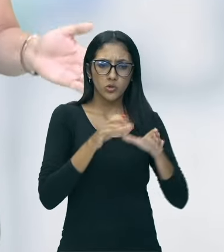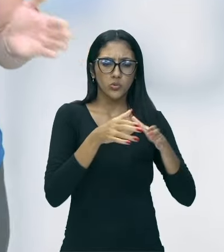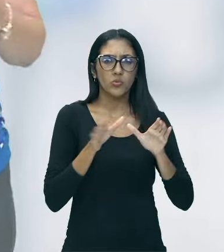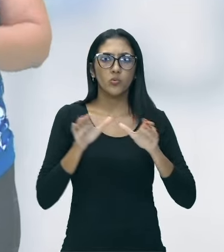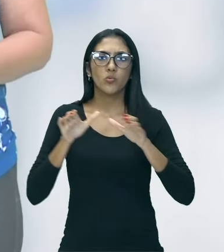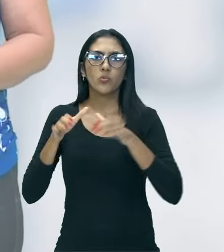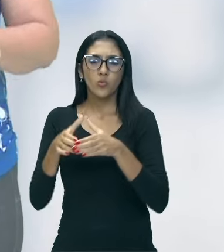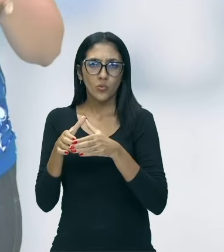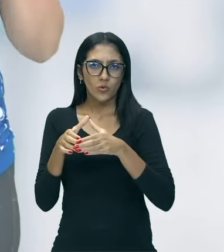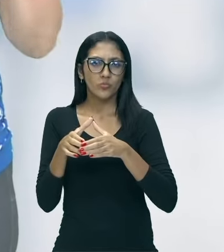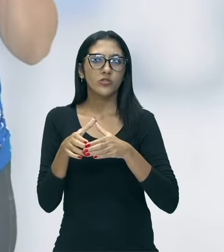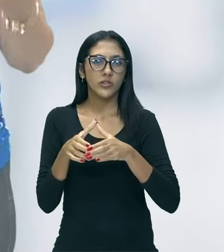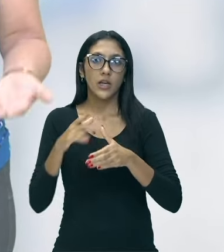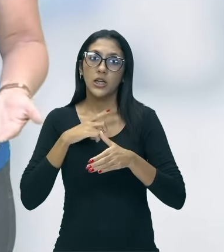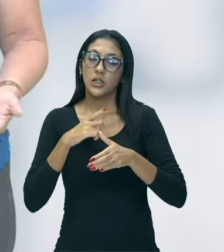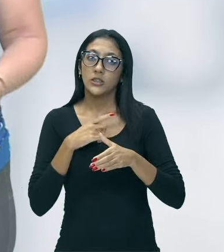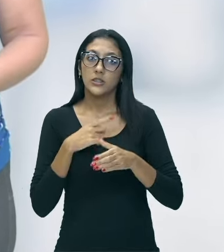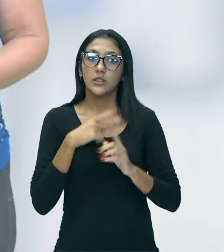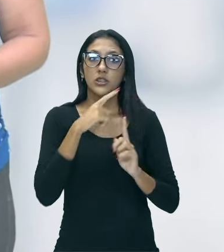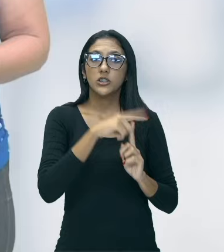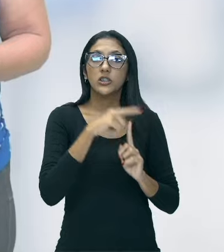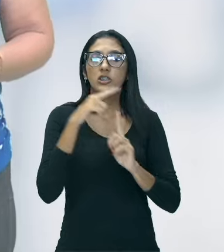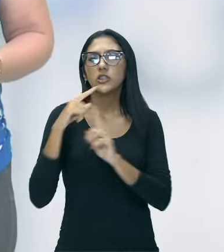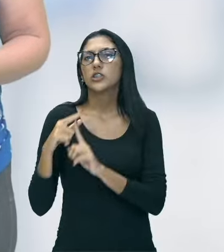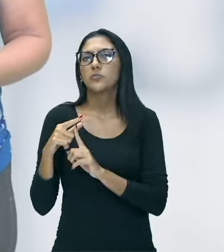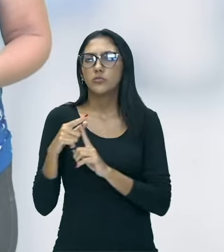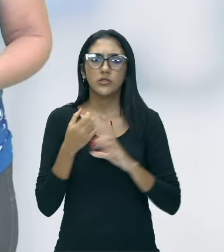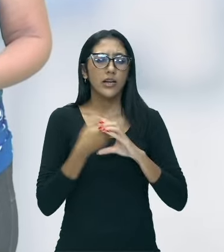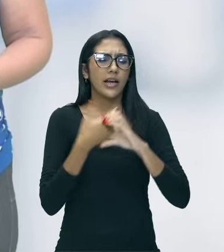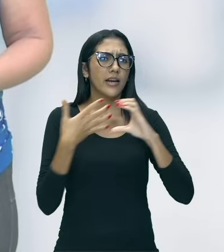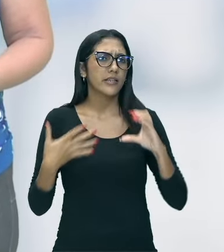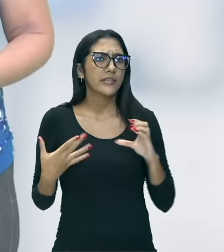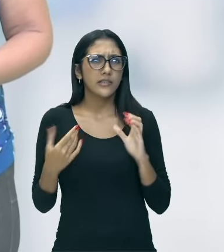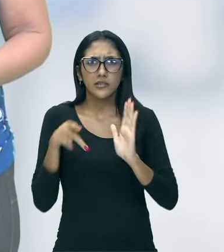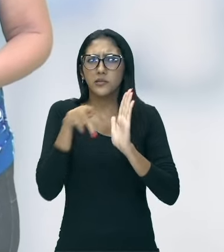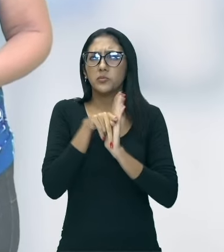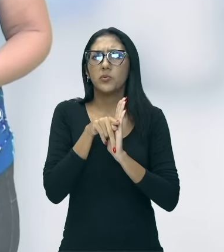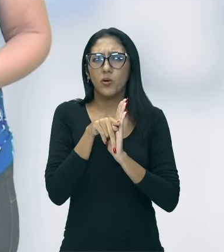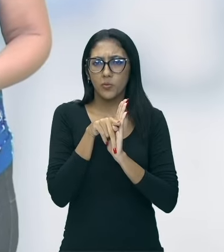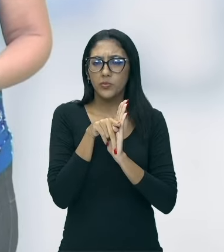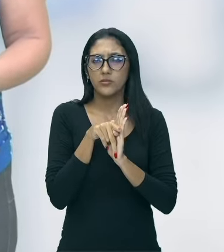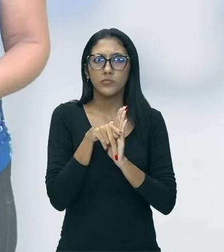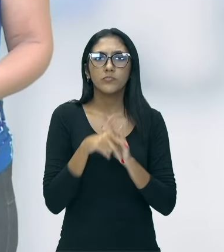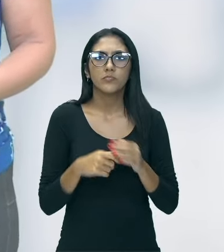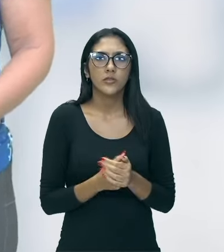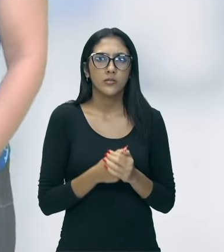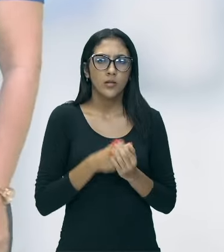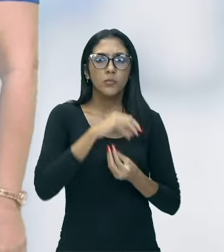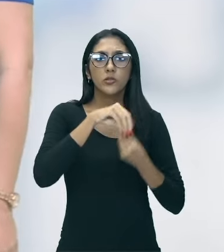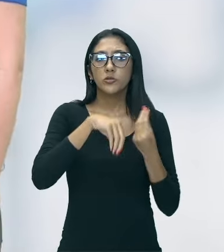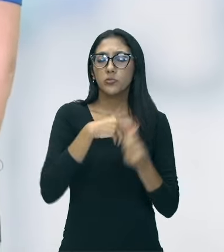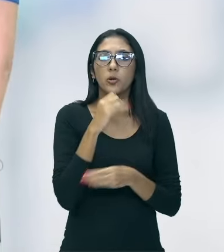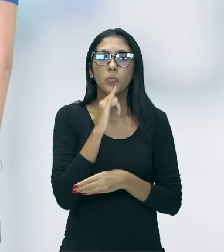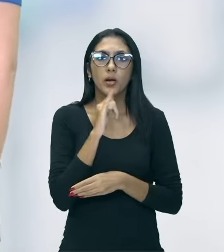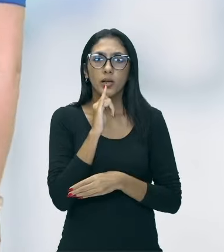e heterogêneas, existem tipos mais específicos de misturas, incluindo